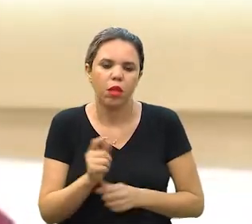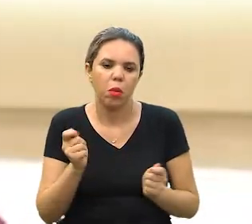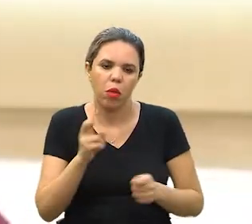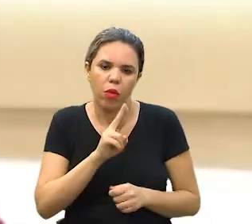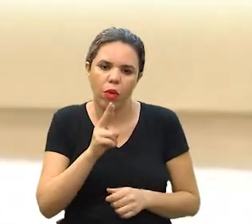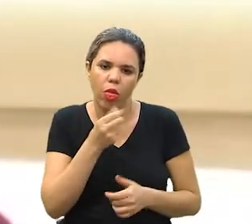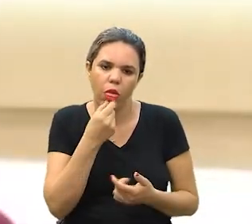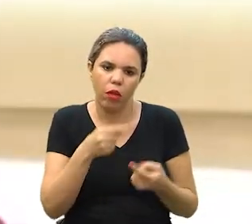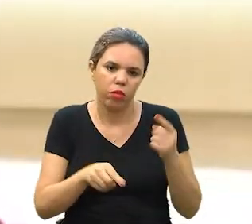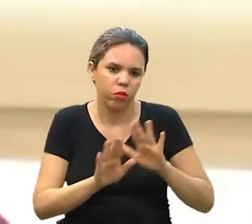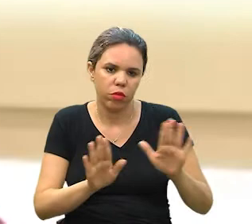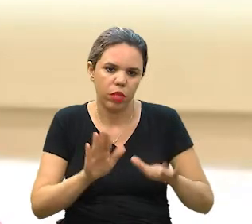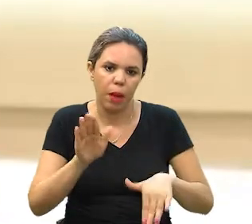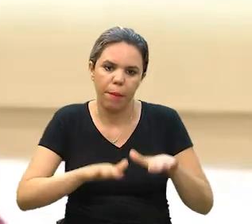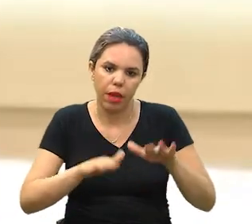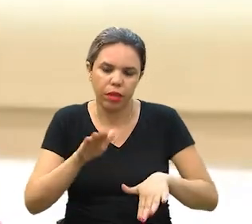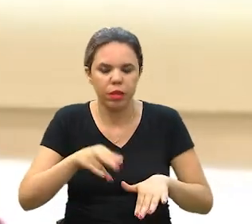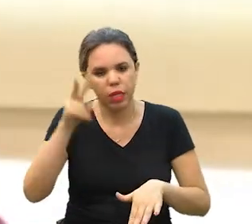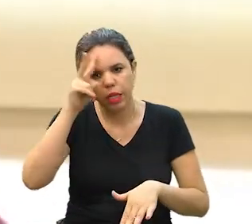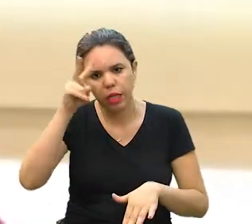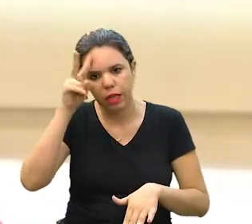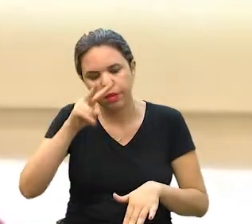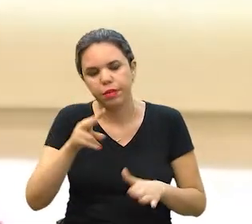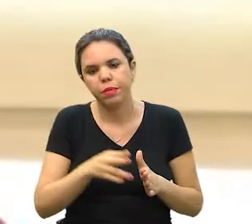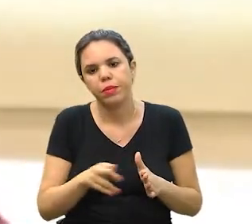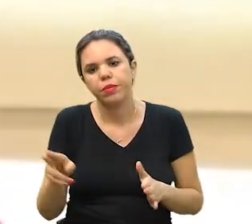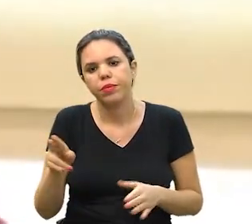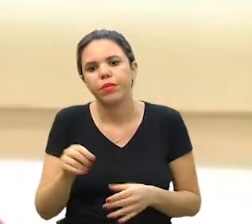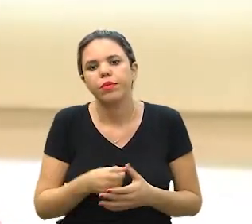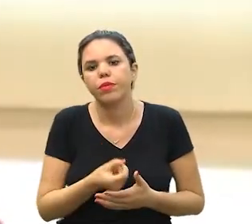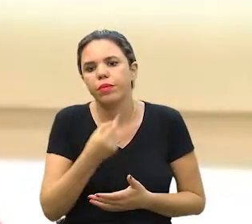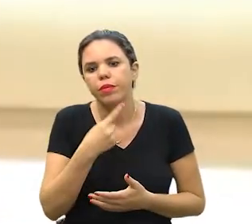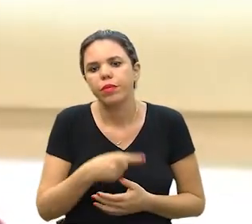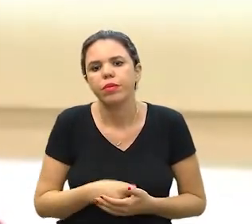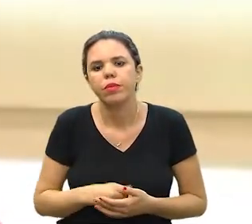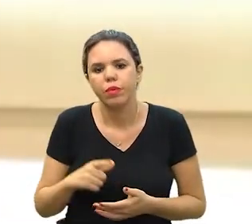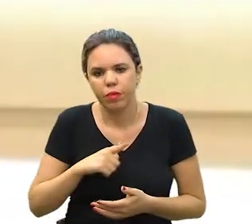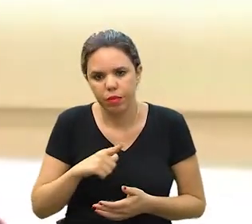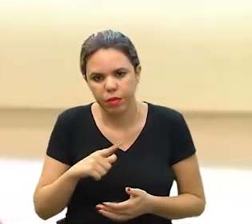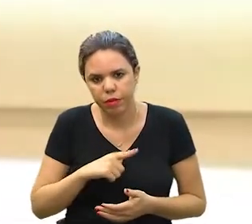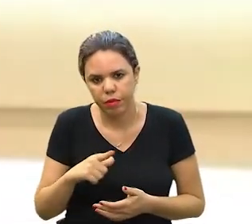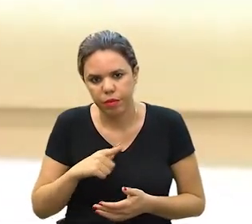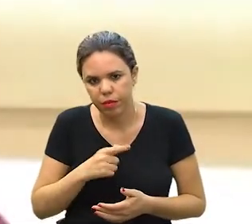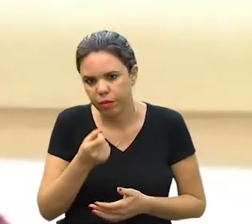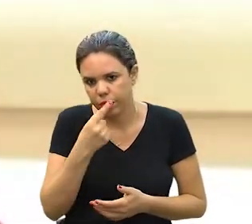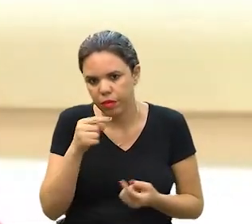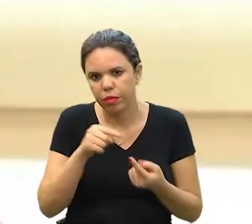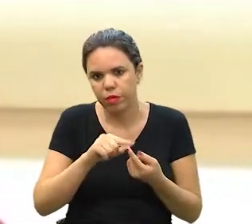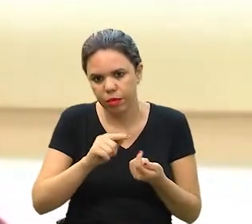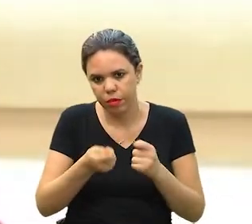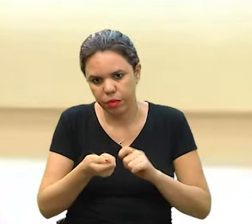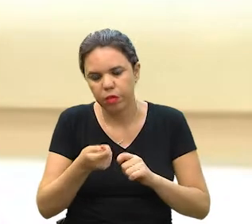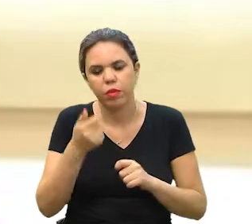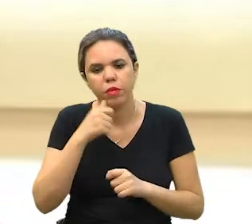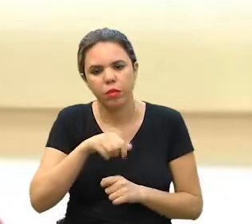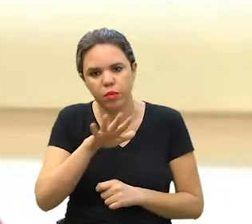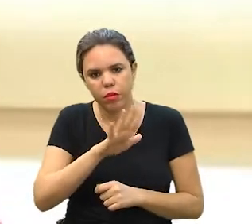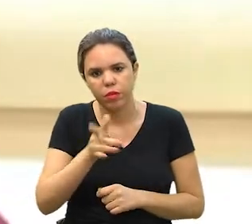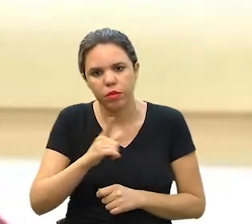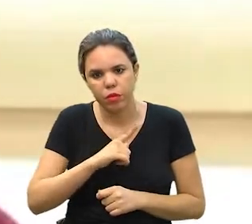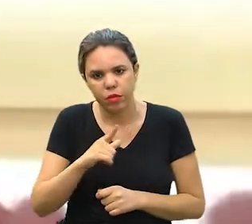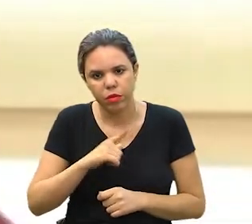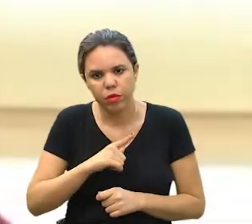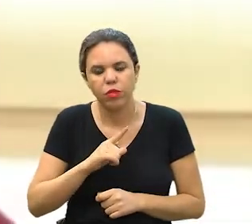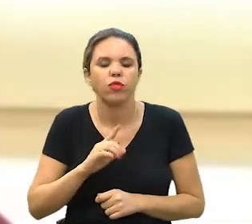vão poder usar, né, Viviane? Porque lembrar que os anticoncepcionais existem pílulas adequadas para mulheres que